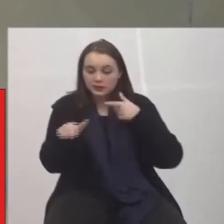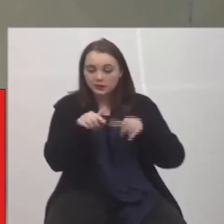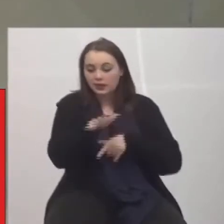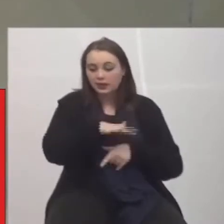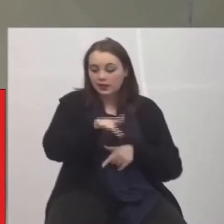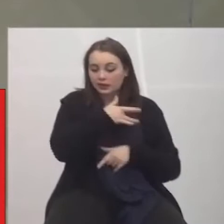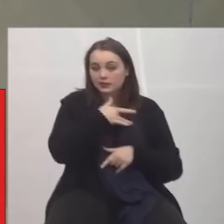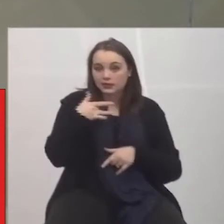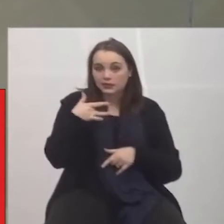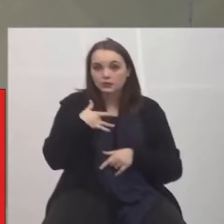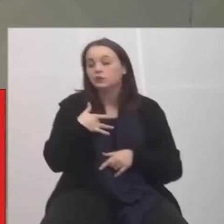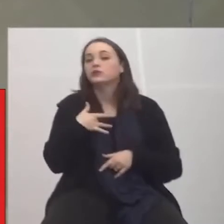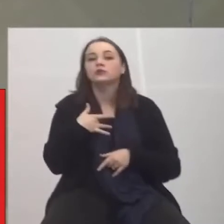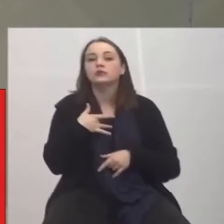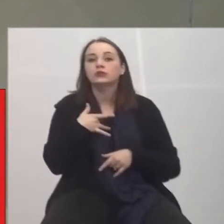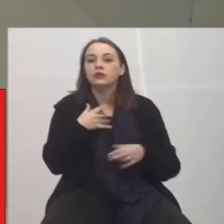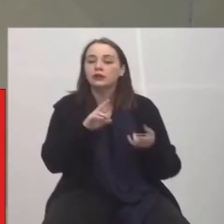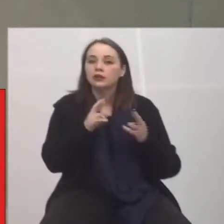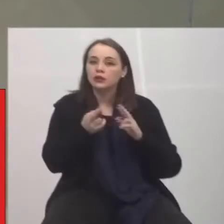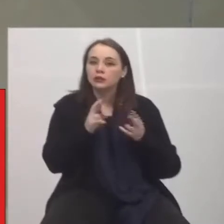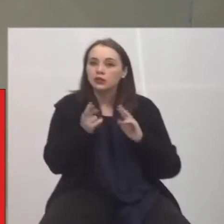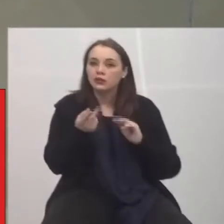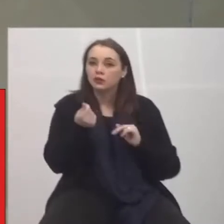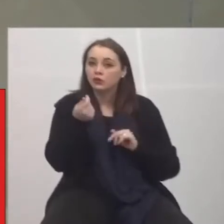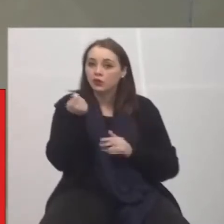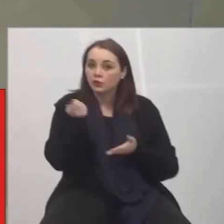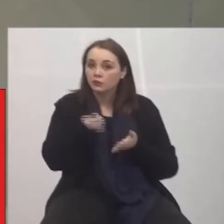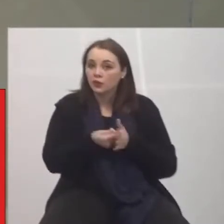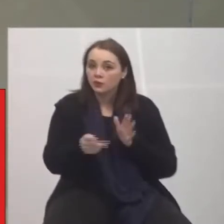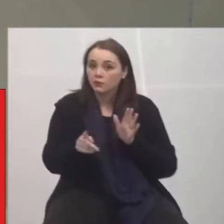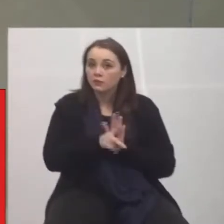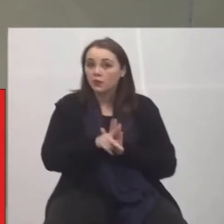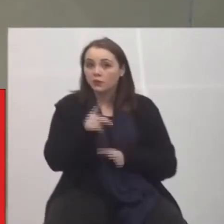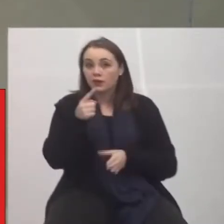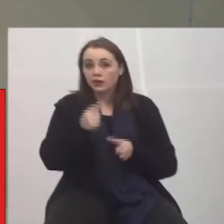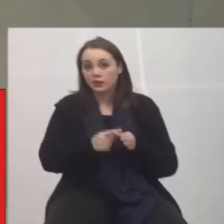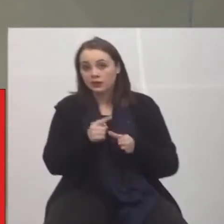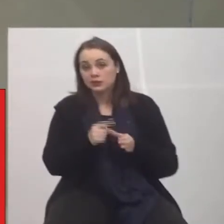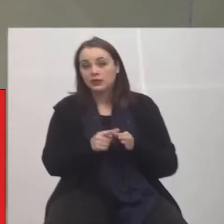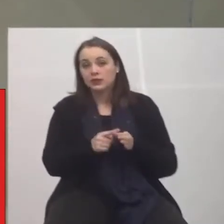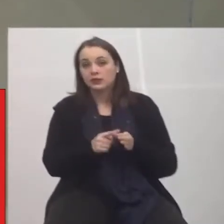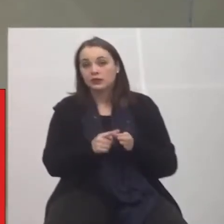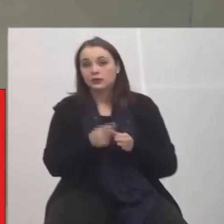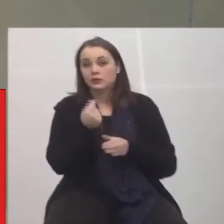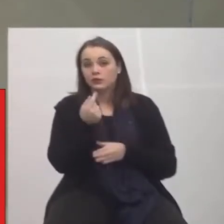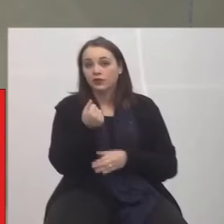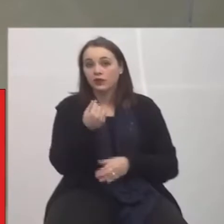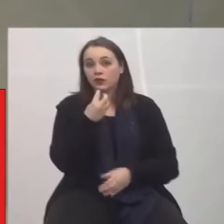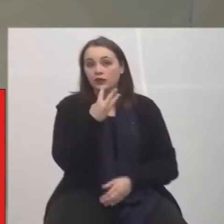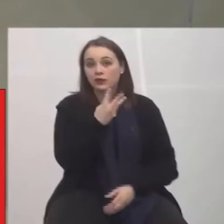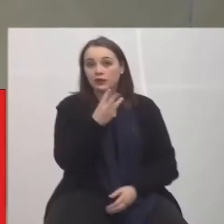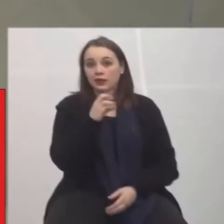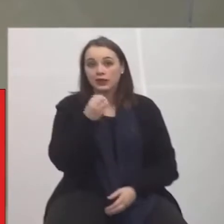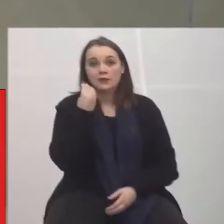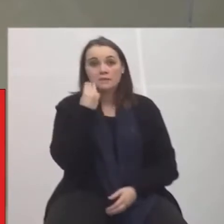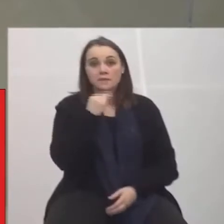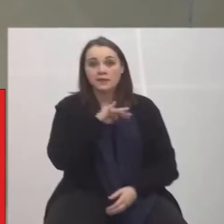saúde relacionadas às despesas próprias do município chegou no montante de R$